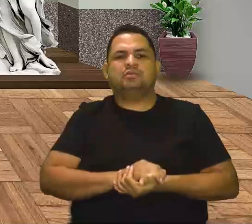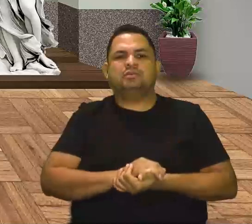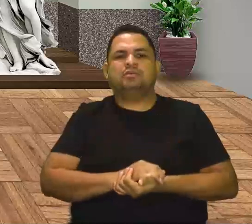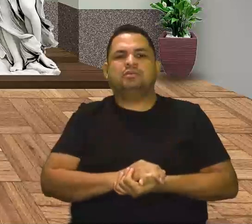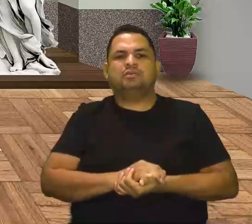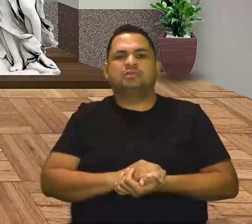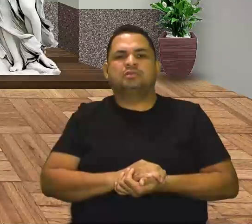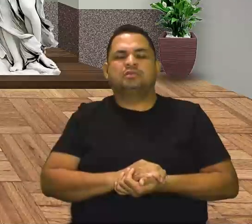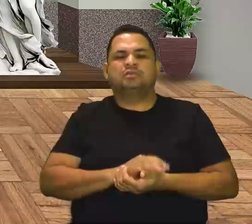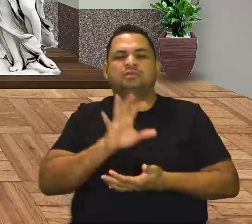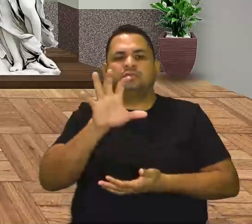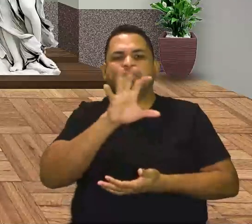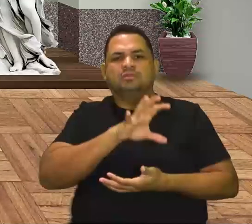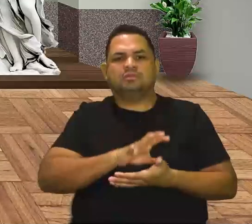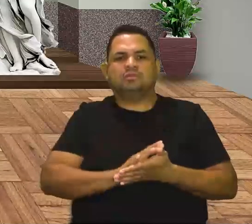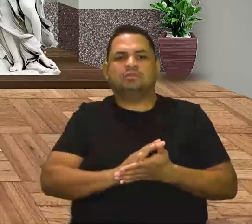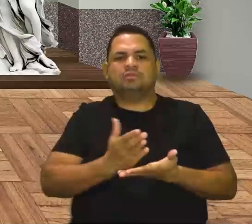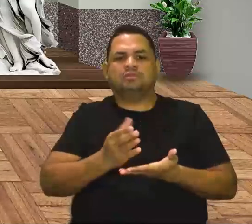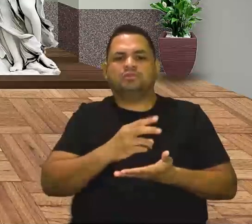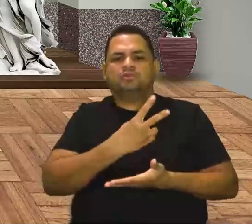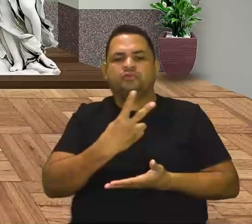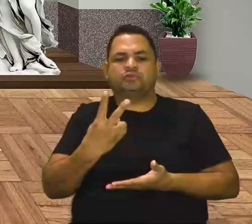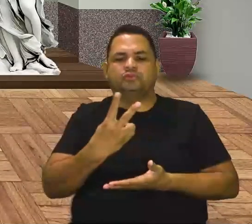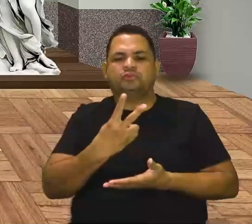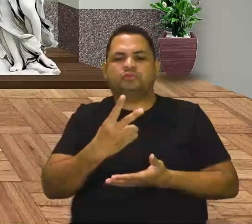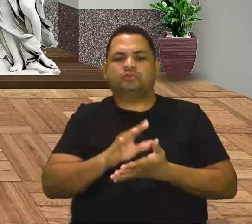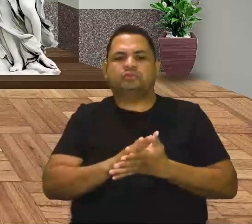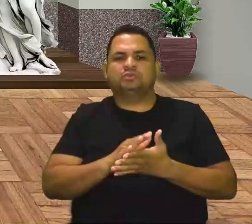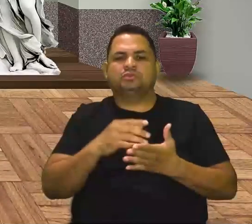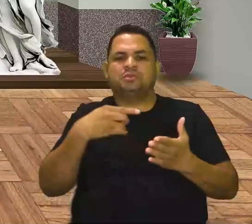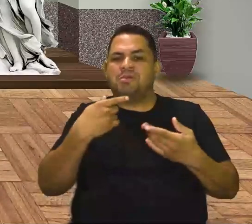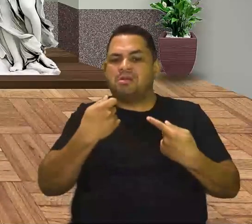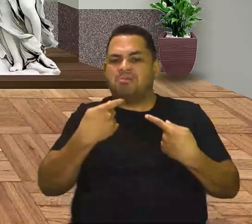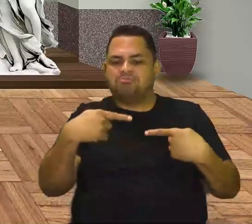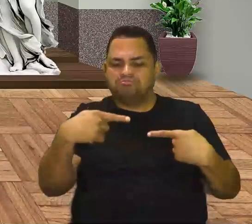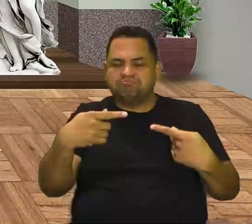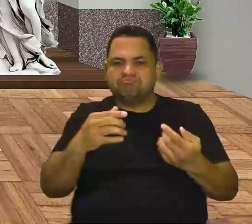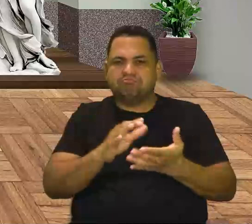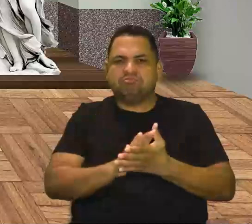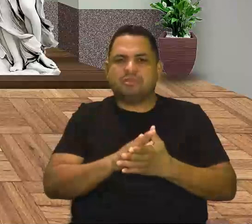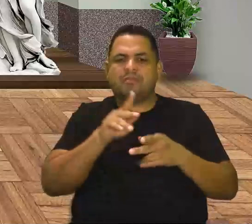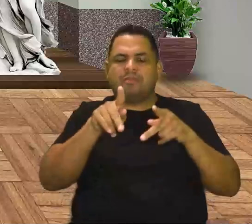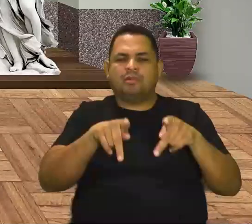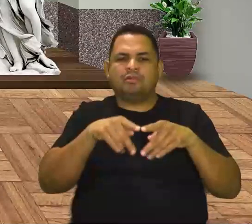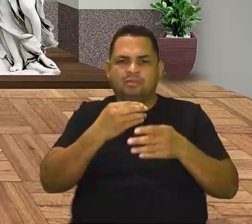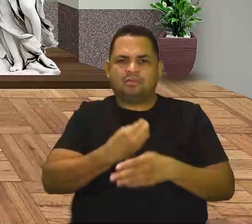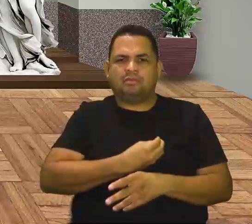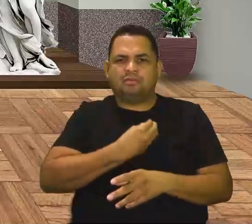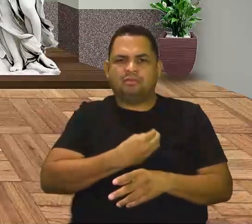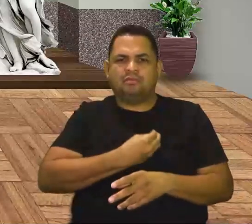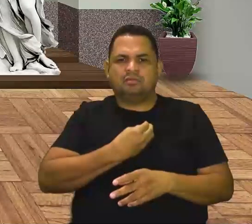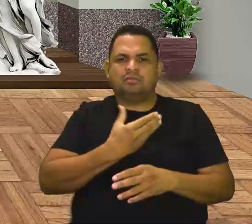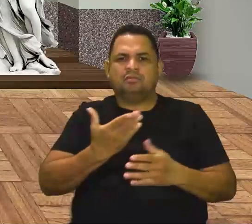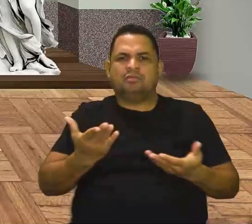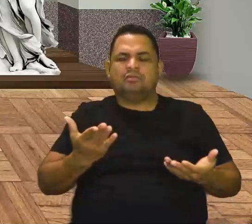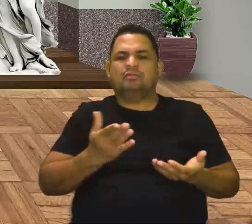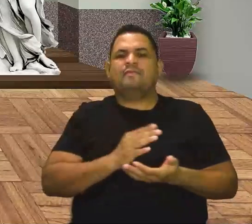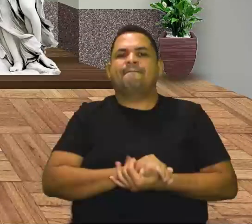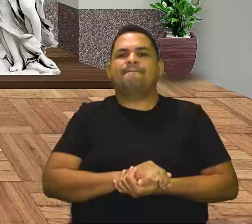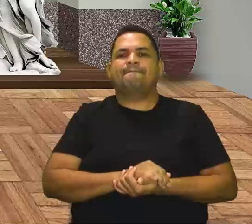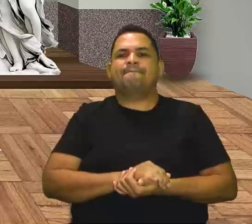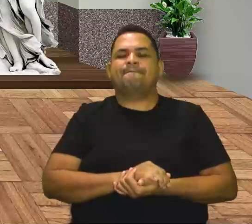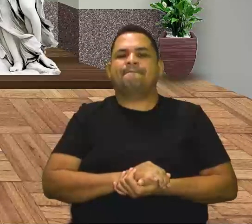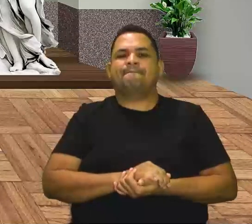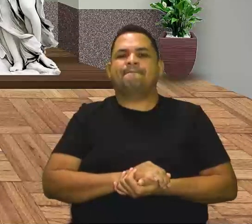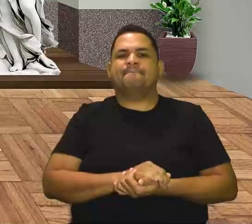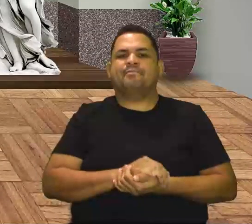região que era contestada pelos dois estados. A população que ali vivia, essa população, ela